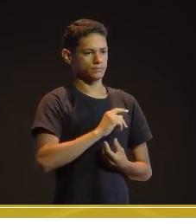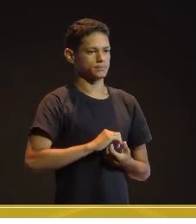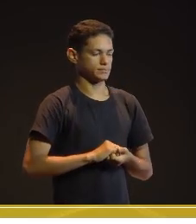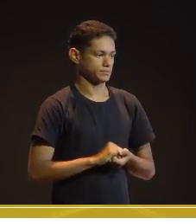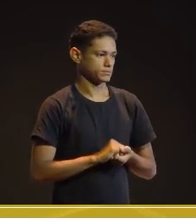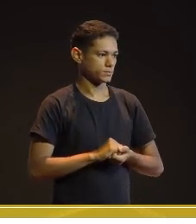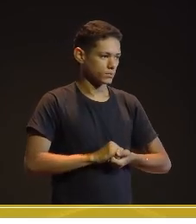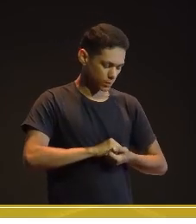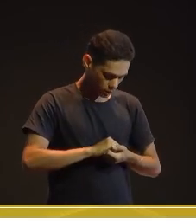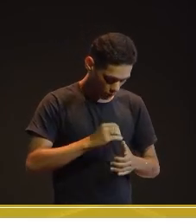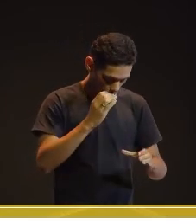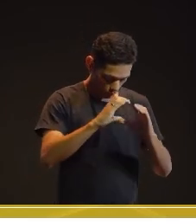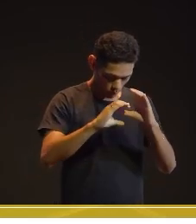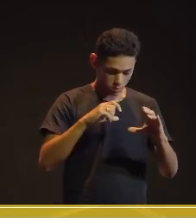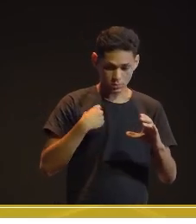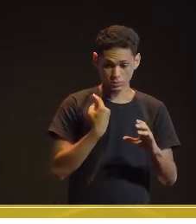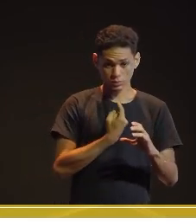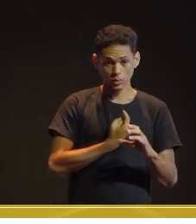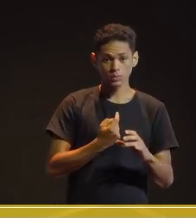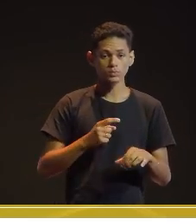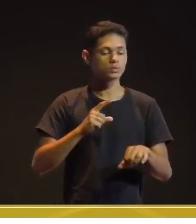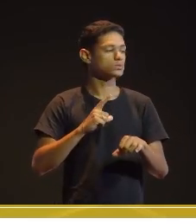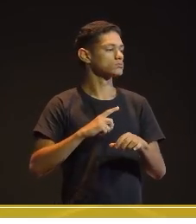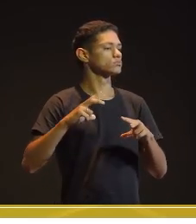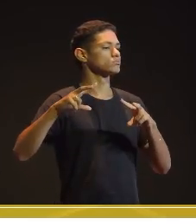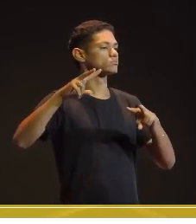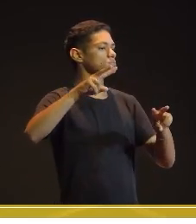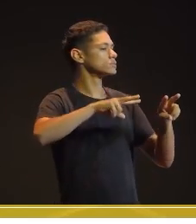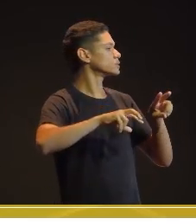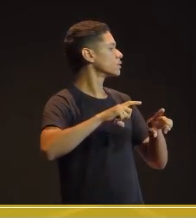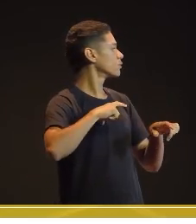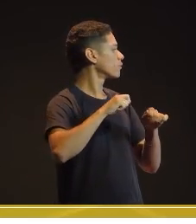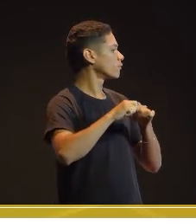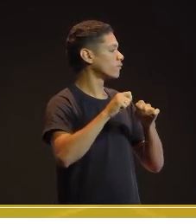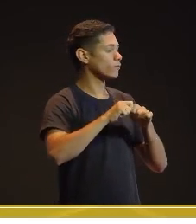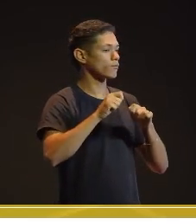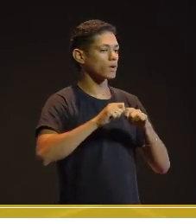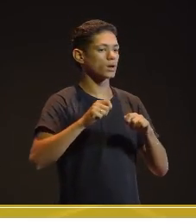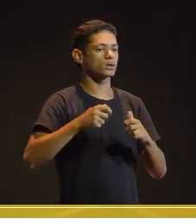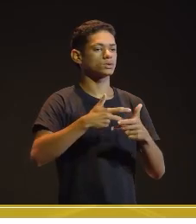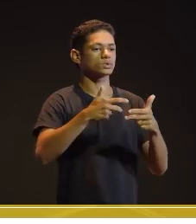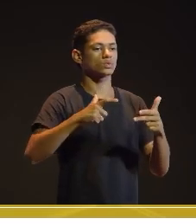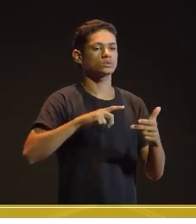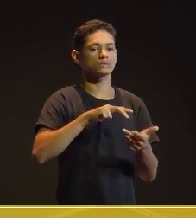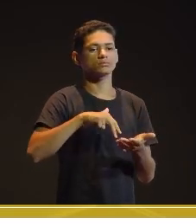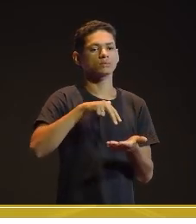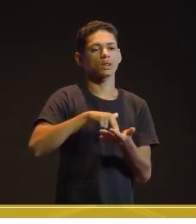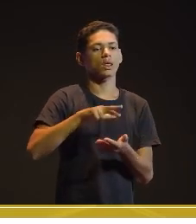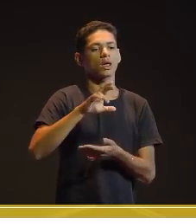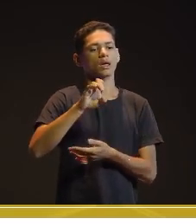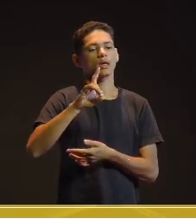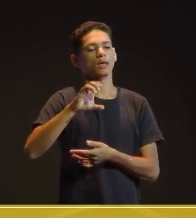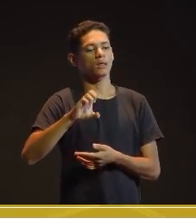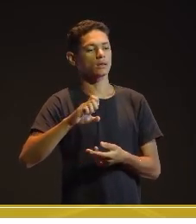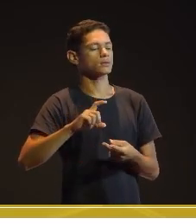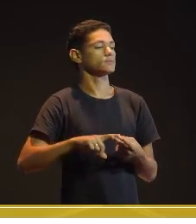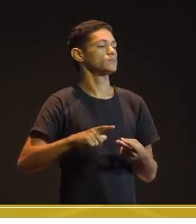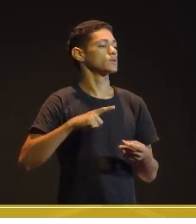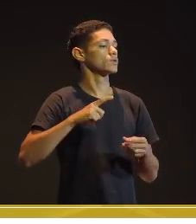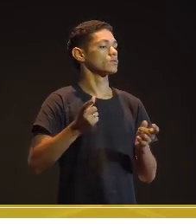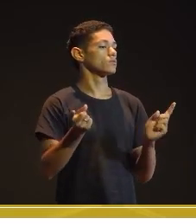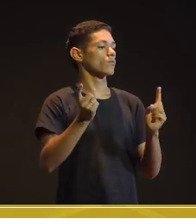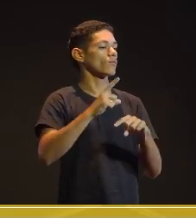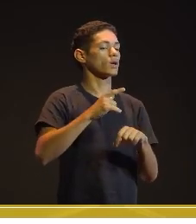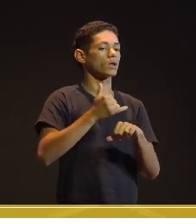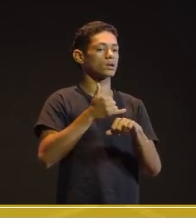O inversor é que se comunica conosco do ponto de vista de dados, o inversor é que faz a injeção funcionar na rede, ele converte a